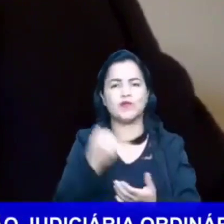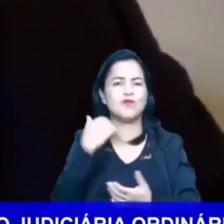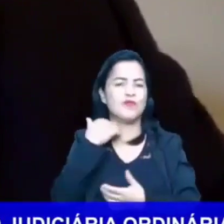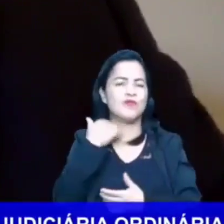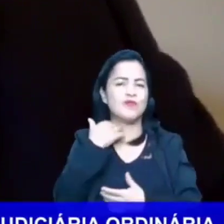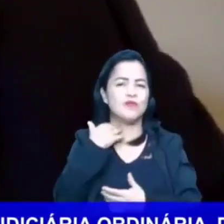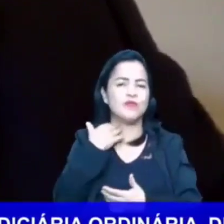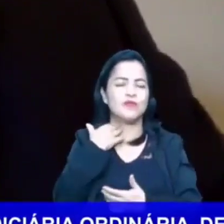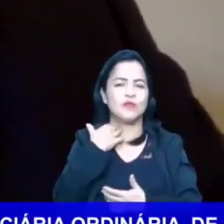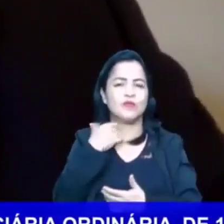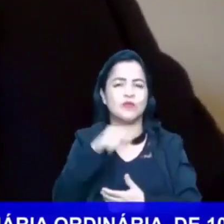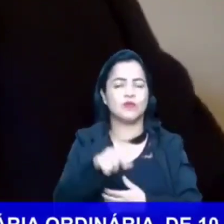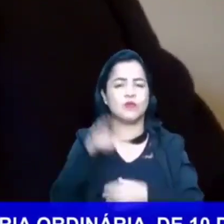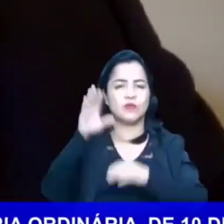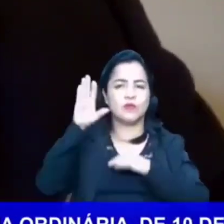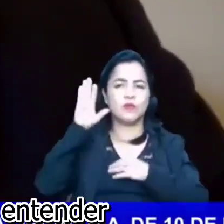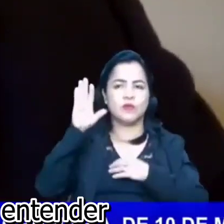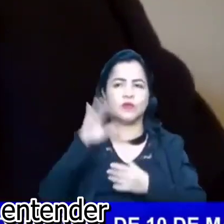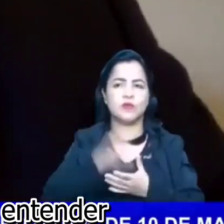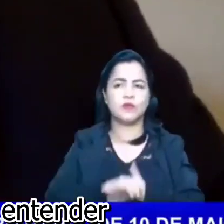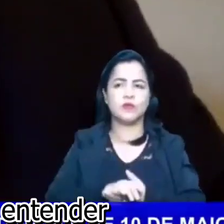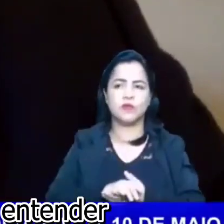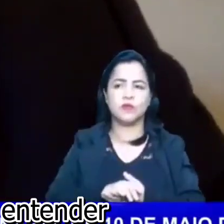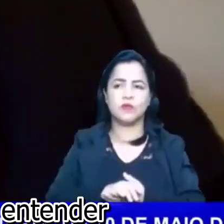contas, né, da candidata.